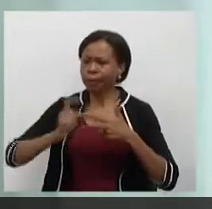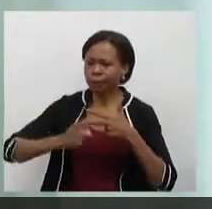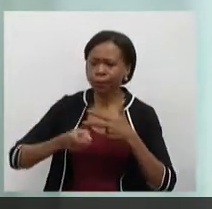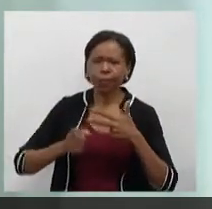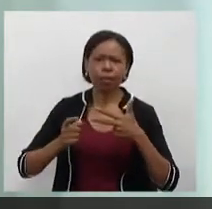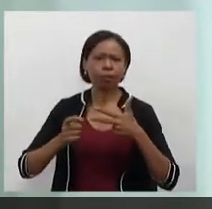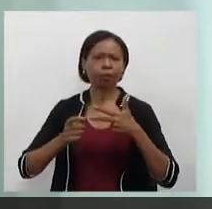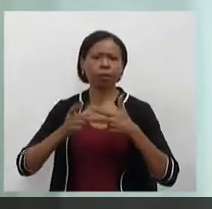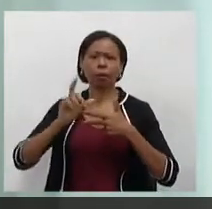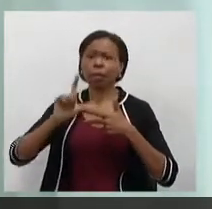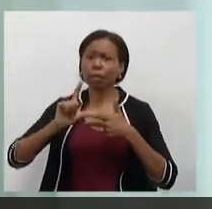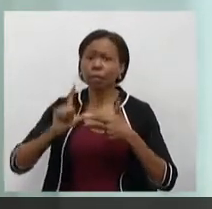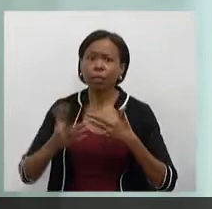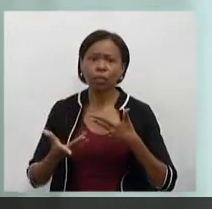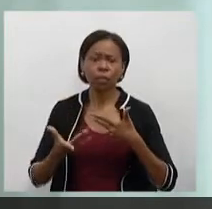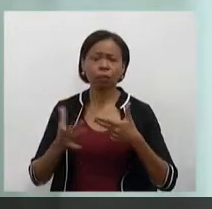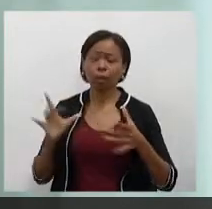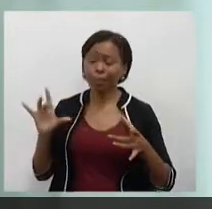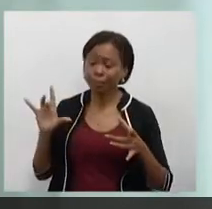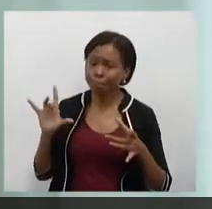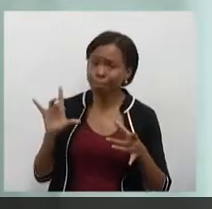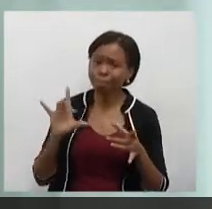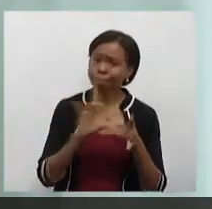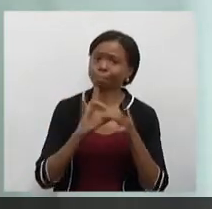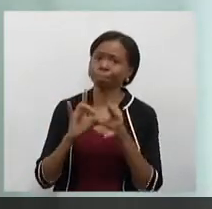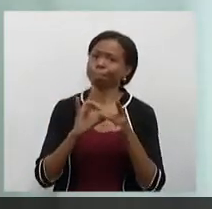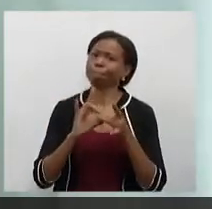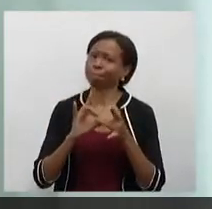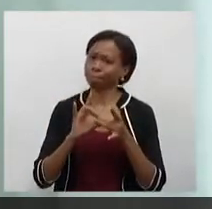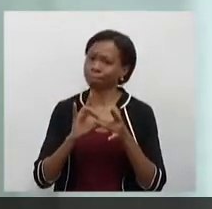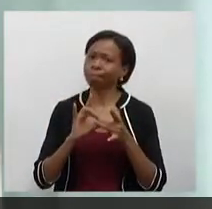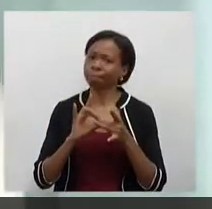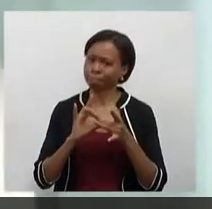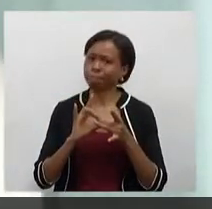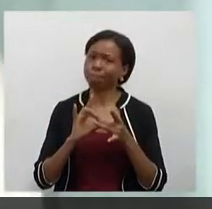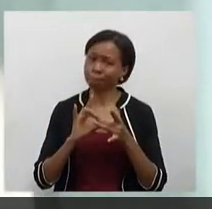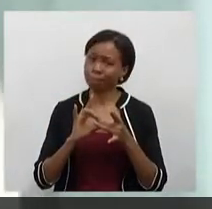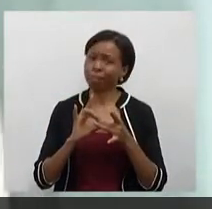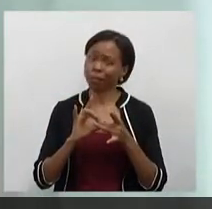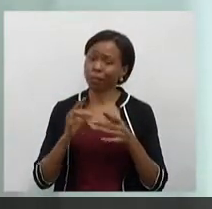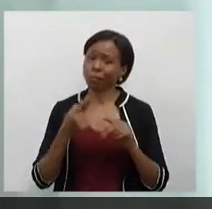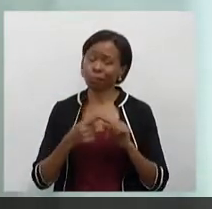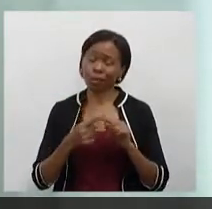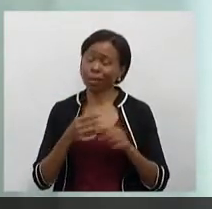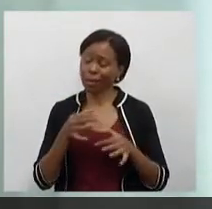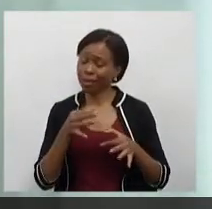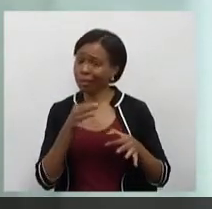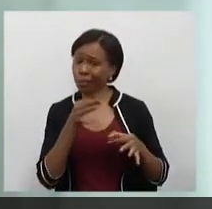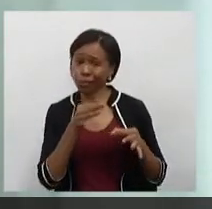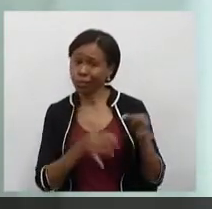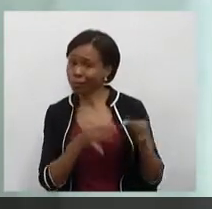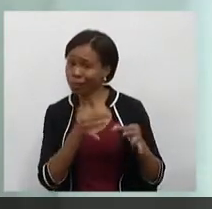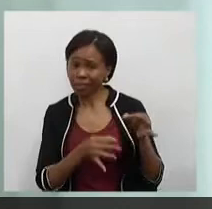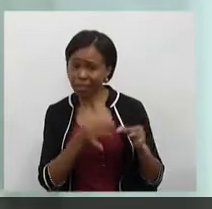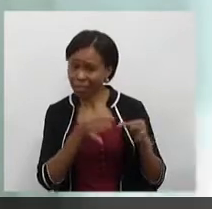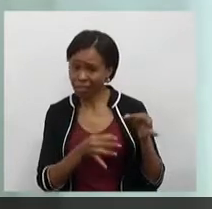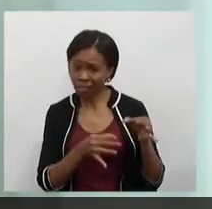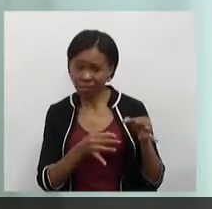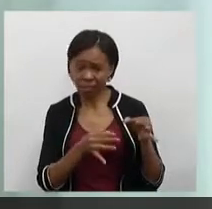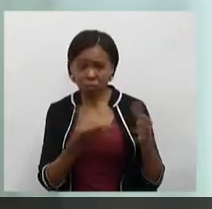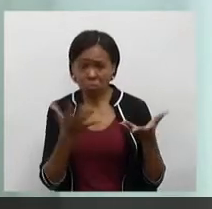sejam feitas de forma conjunta. Porque, senão... elas vão parar no judiciário, como tem parado. O judiciário está